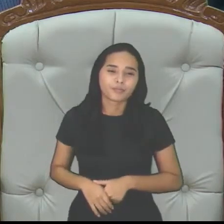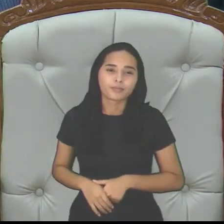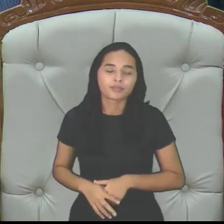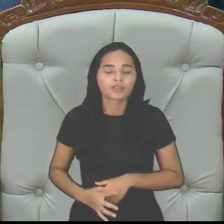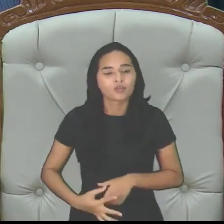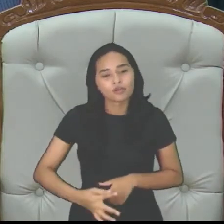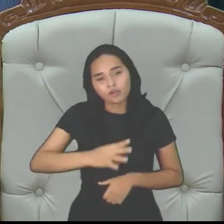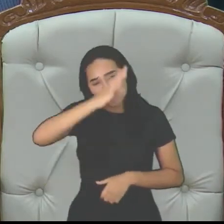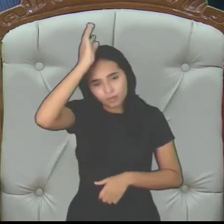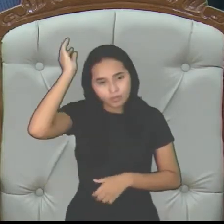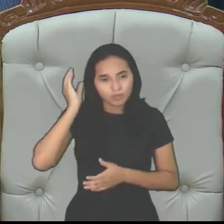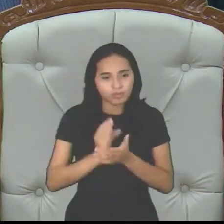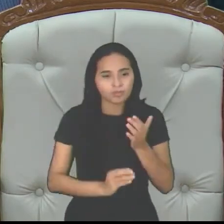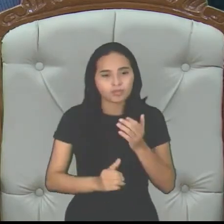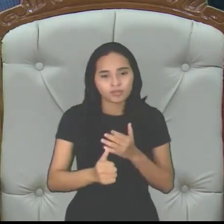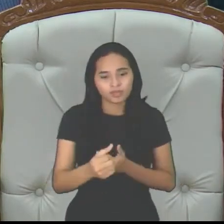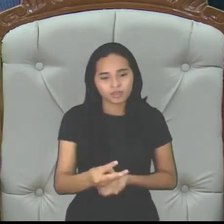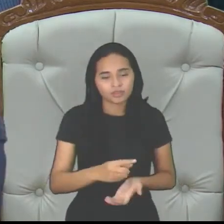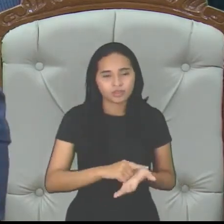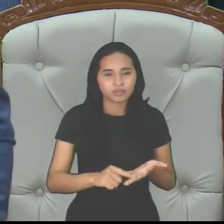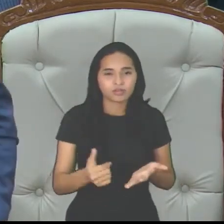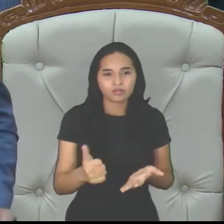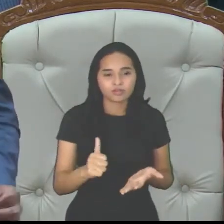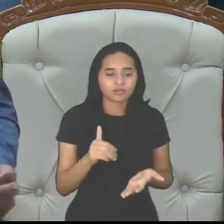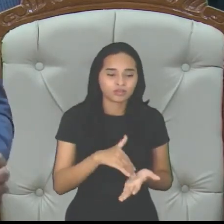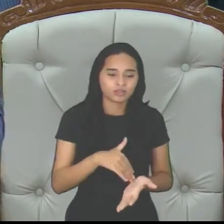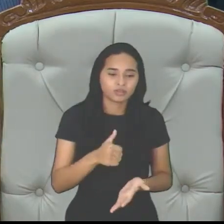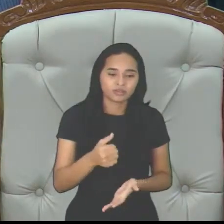Romanos capítulo 13, versículo de 11 a 14.